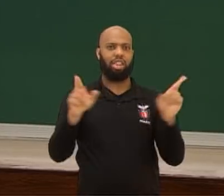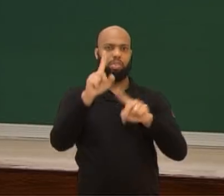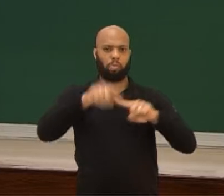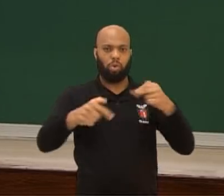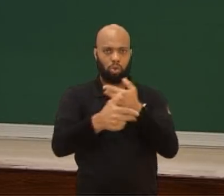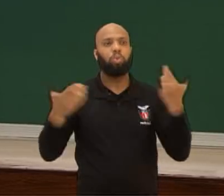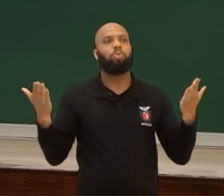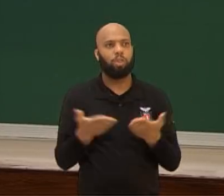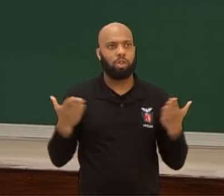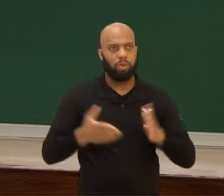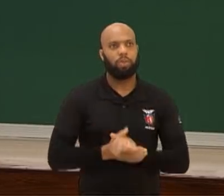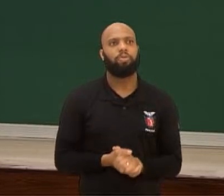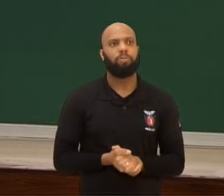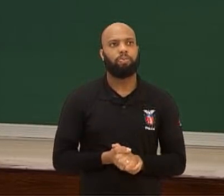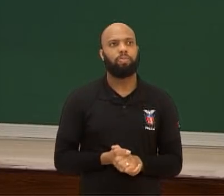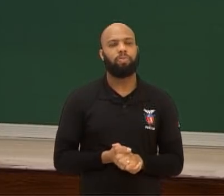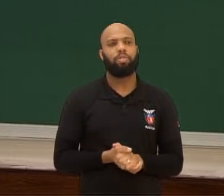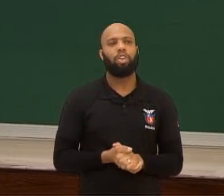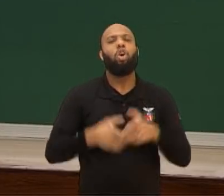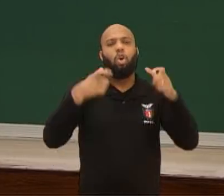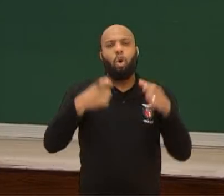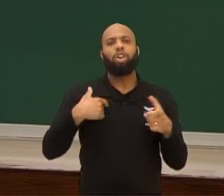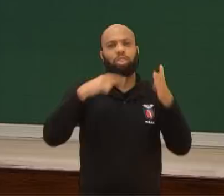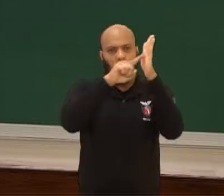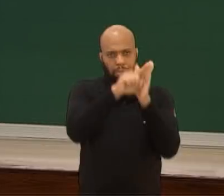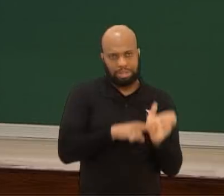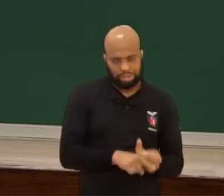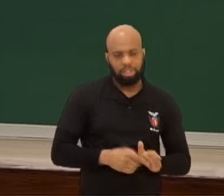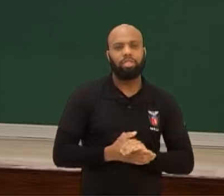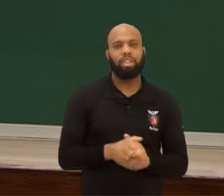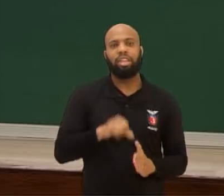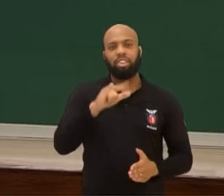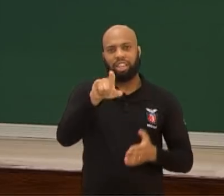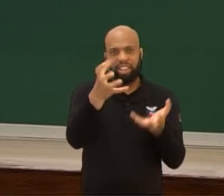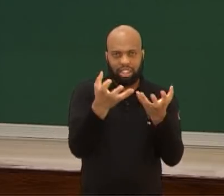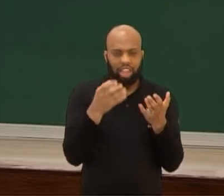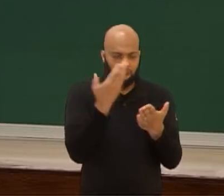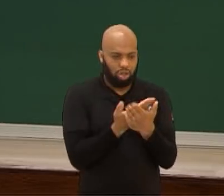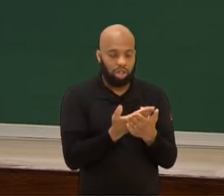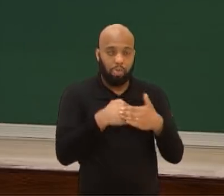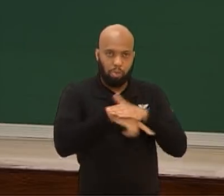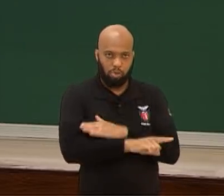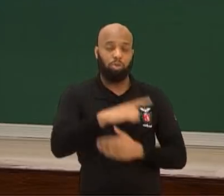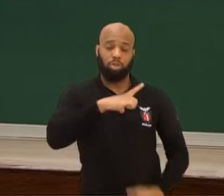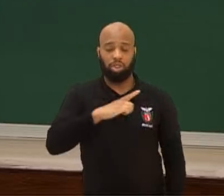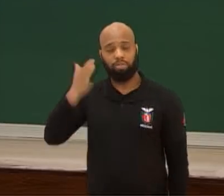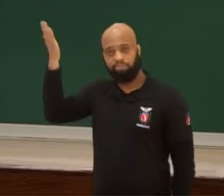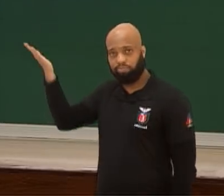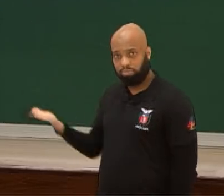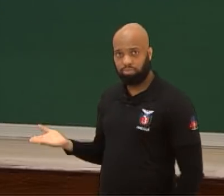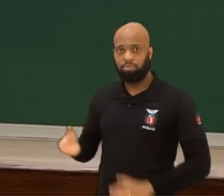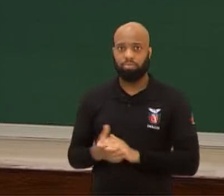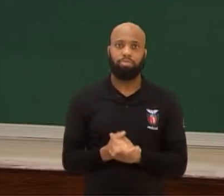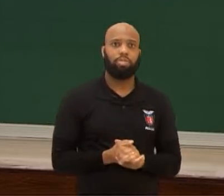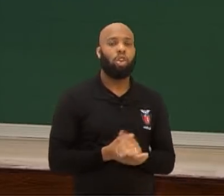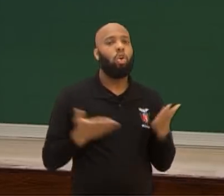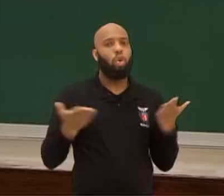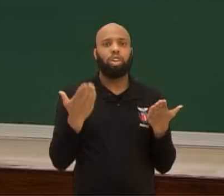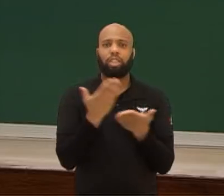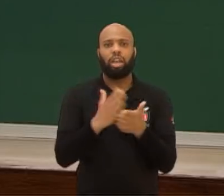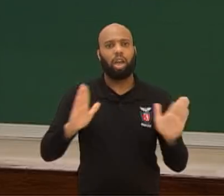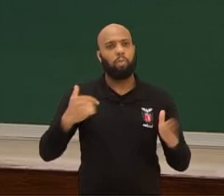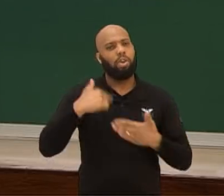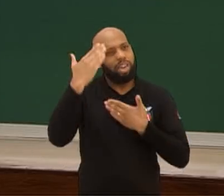da atualidade. Aqui no final nós temos as referências, caso alguém queira estudar um pouquinho mais sobre algum assunto. Por hoje é